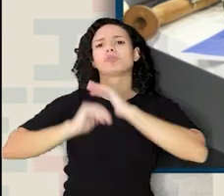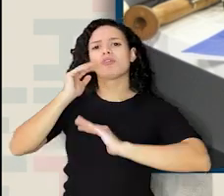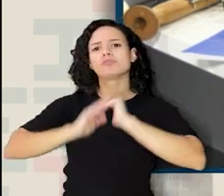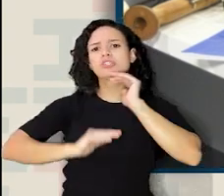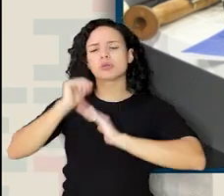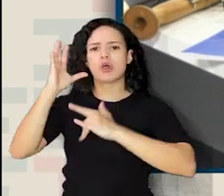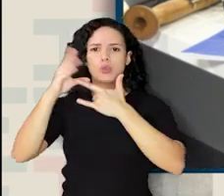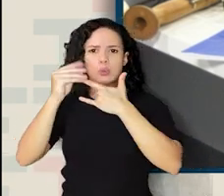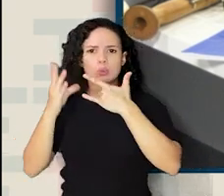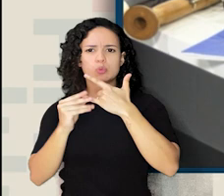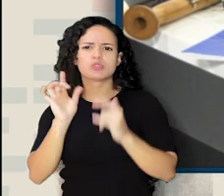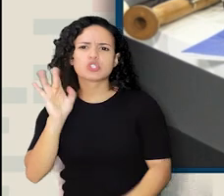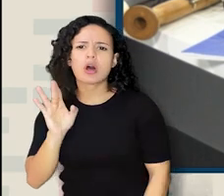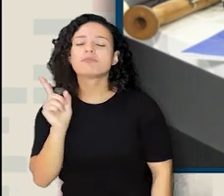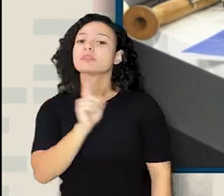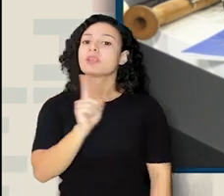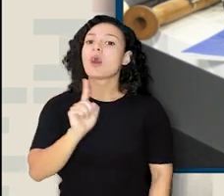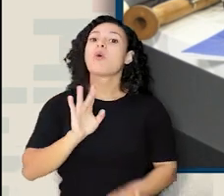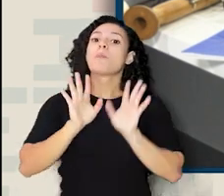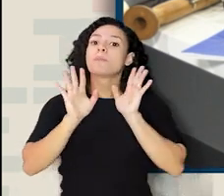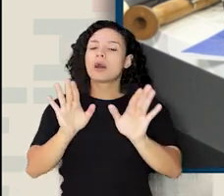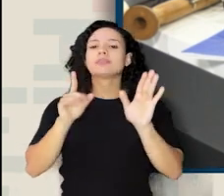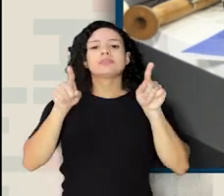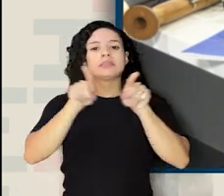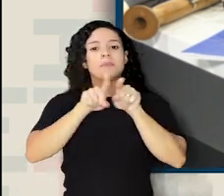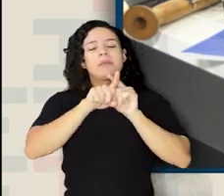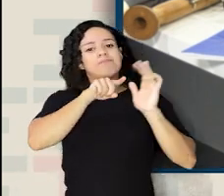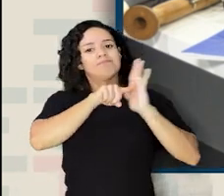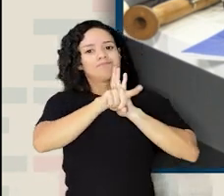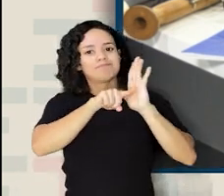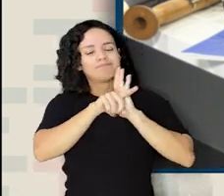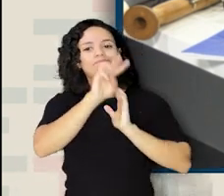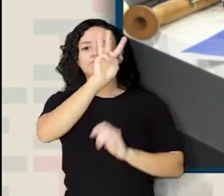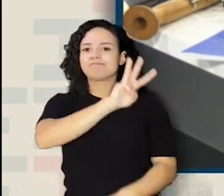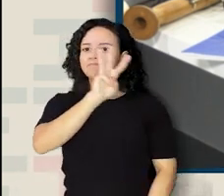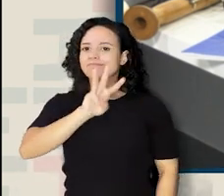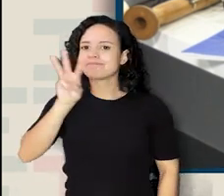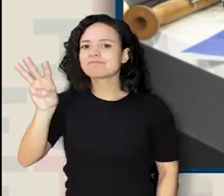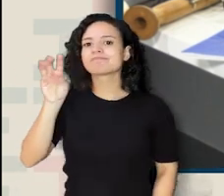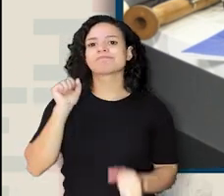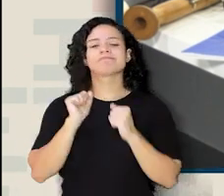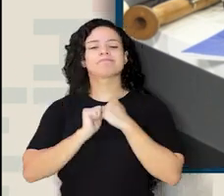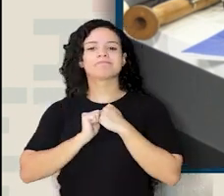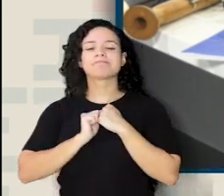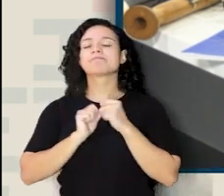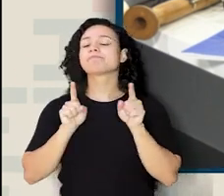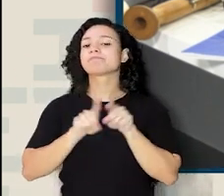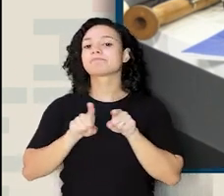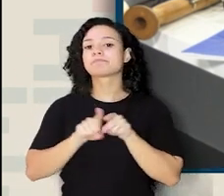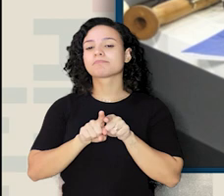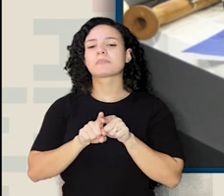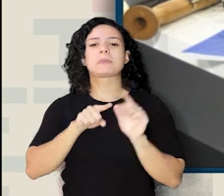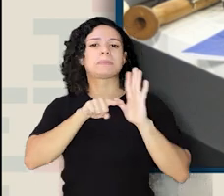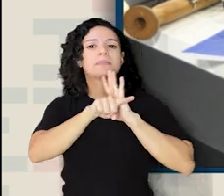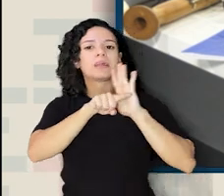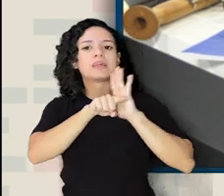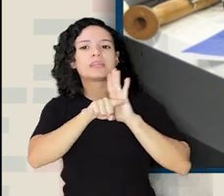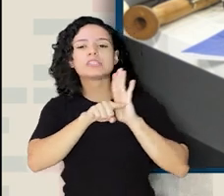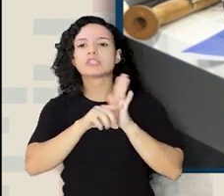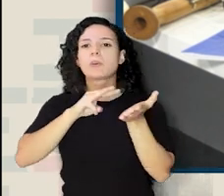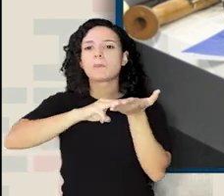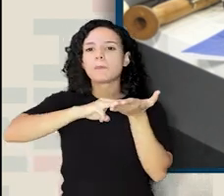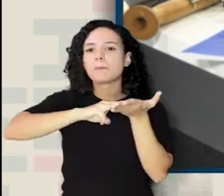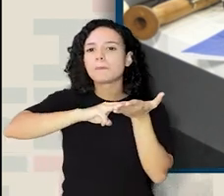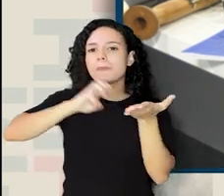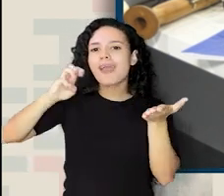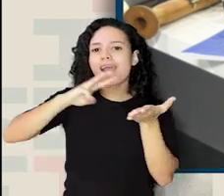ouvir flautistas, por exemplo, no YouTube, como pesquisar sites, né?